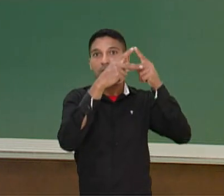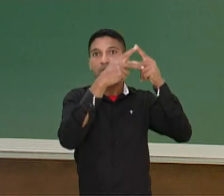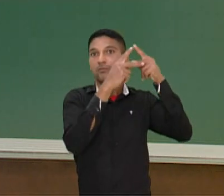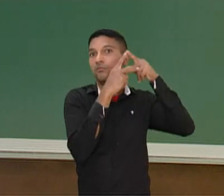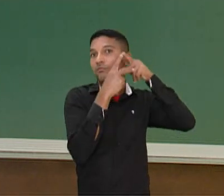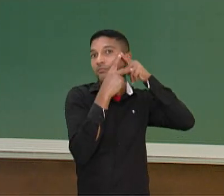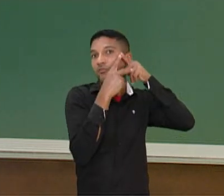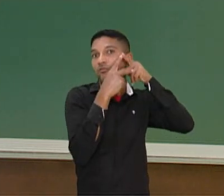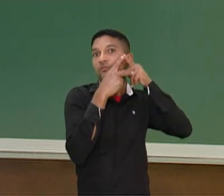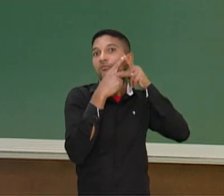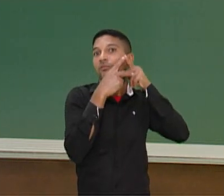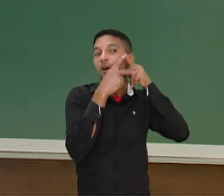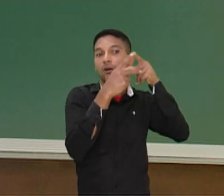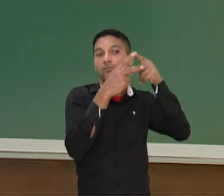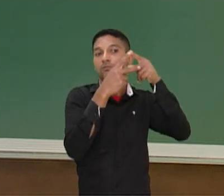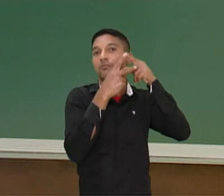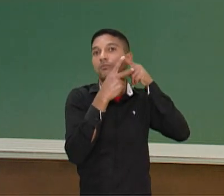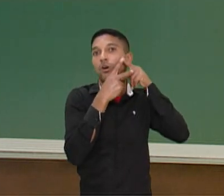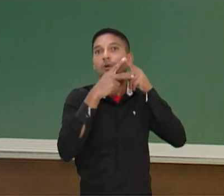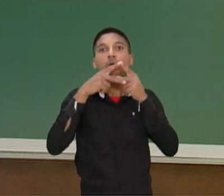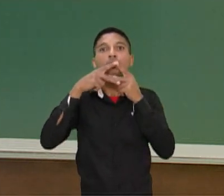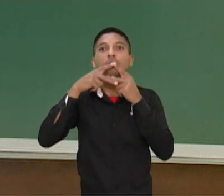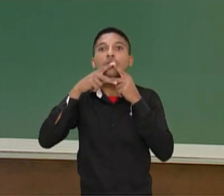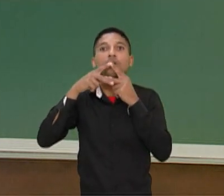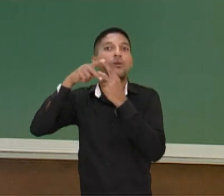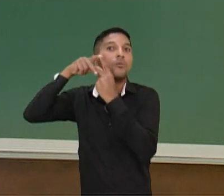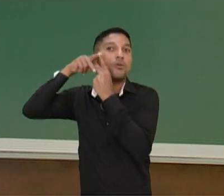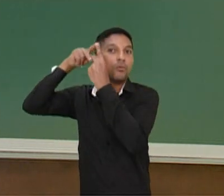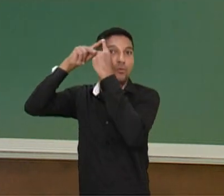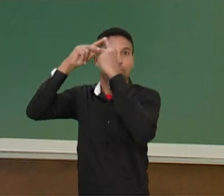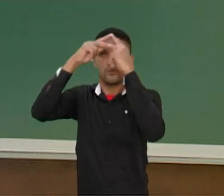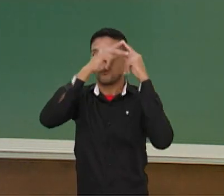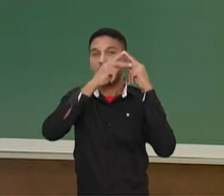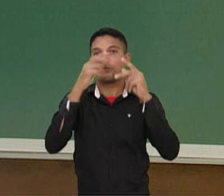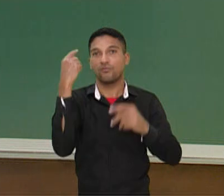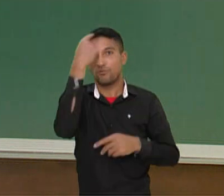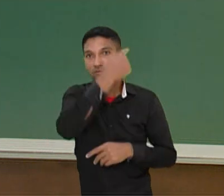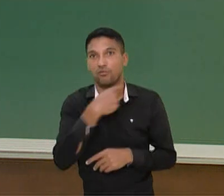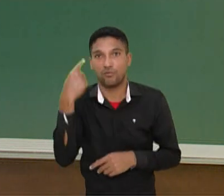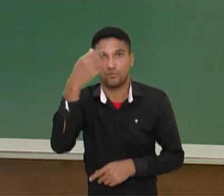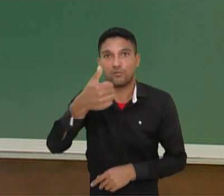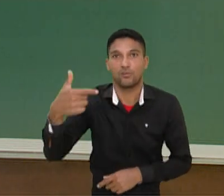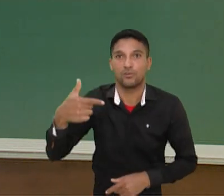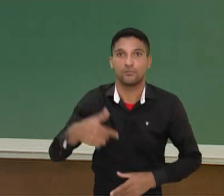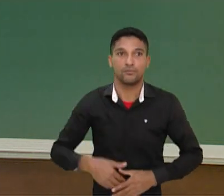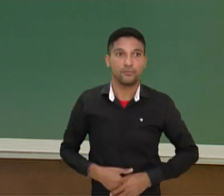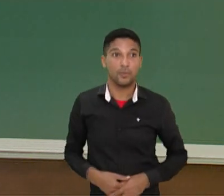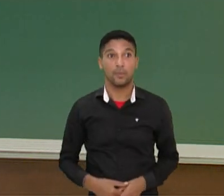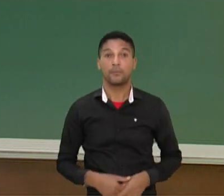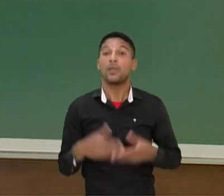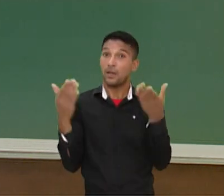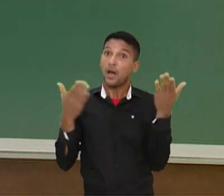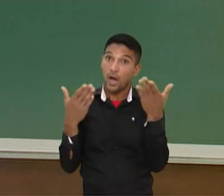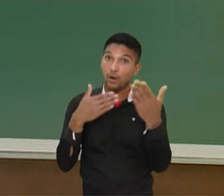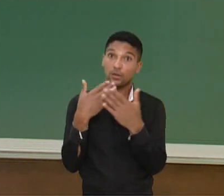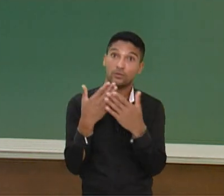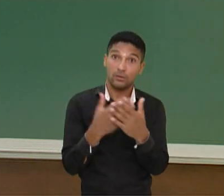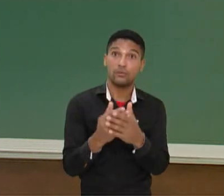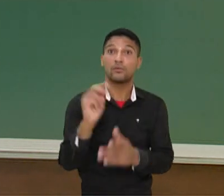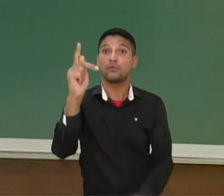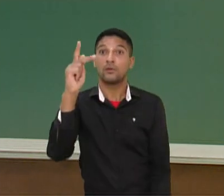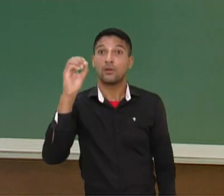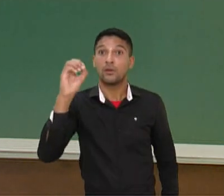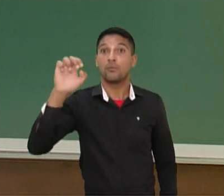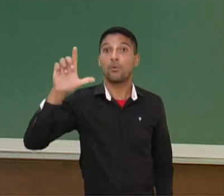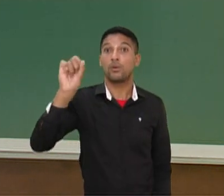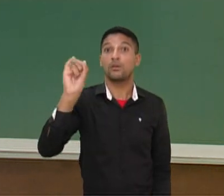se repetem e a gente vai acabar decorando até sem querer. Agora nós vamos ver o que são polígonos convexos, porque nós vamos trabalhar